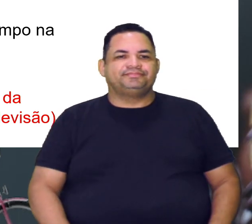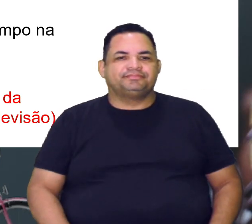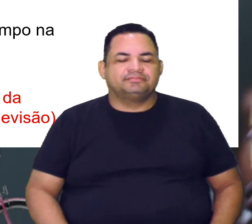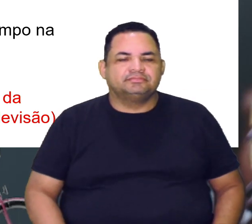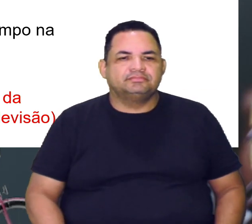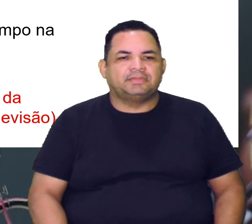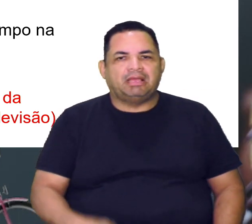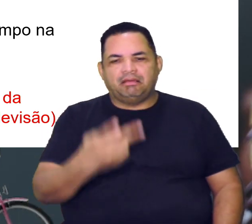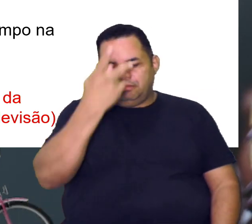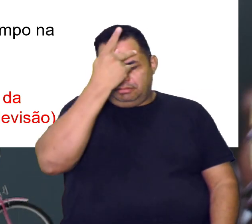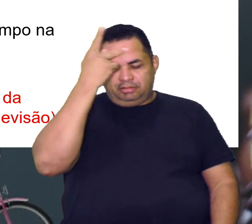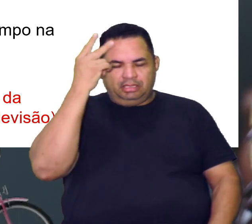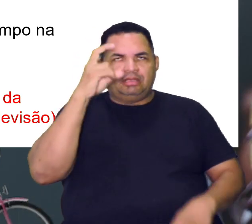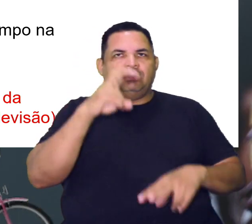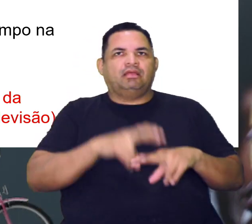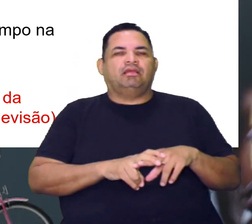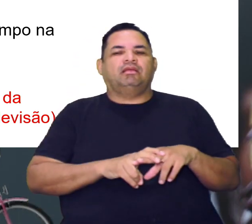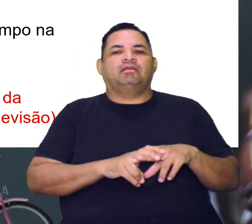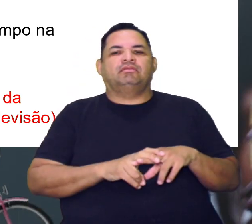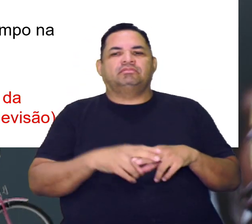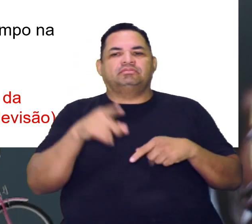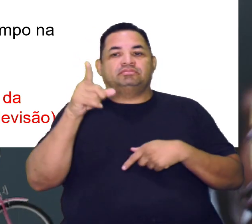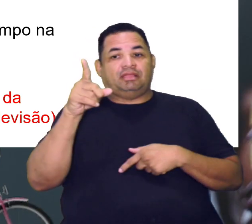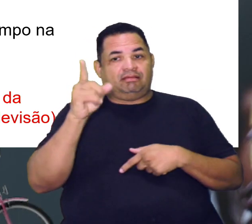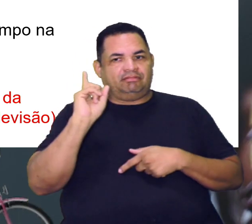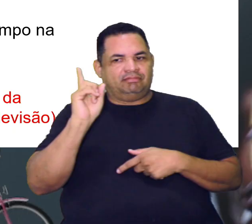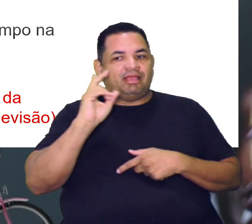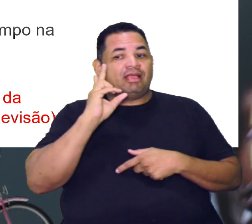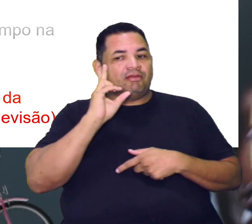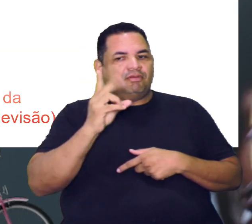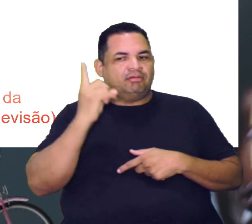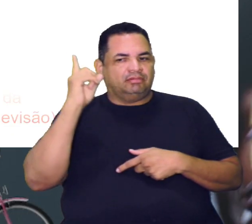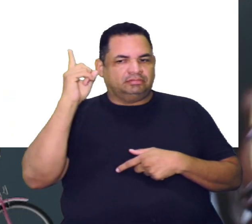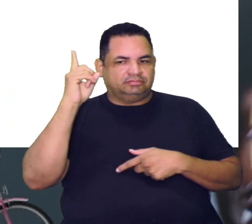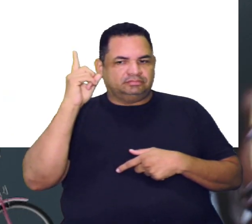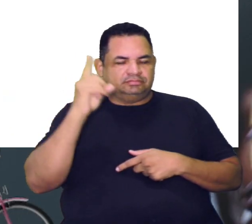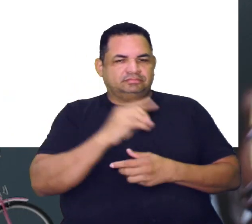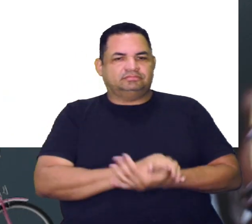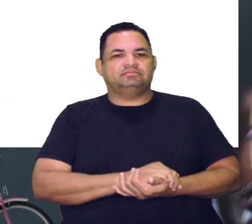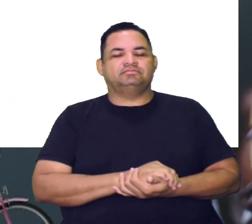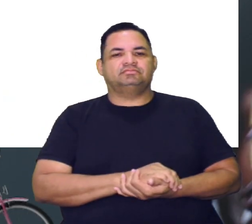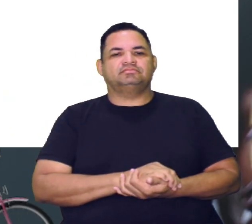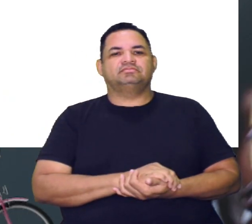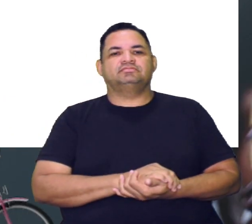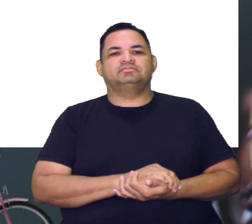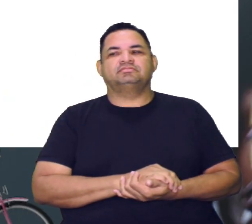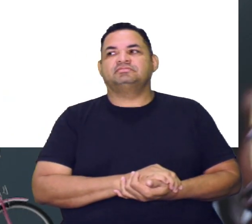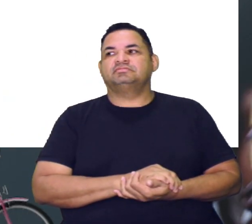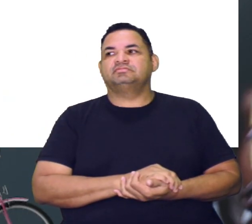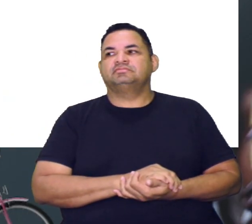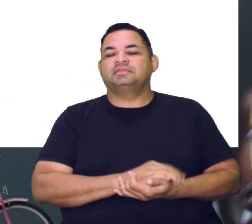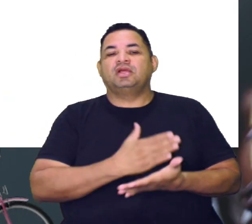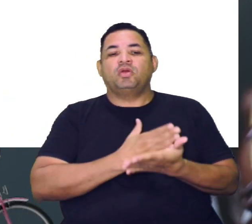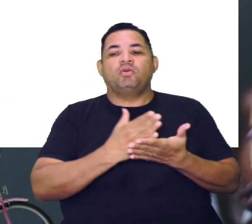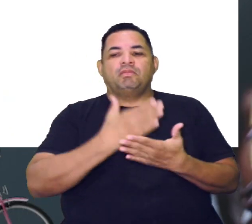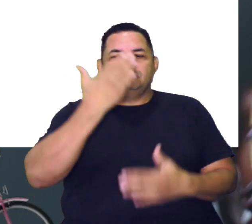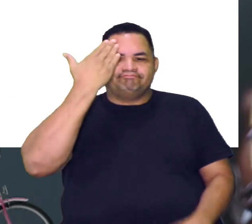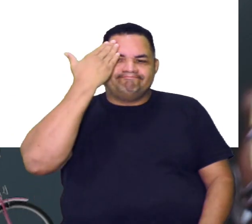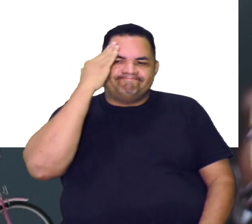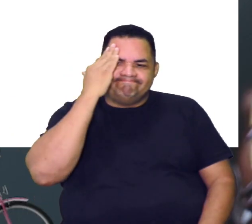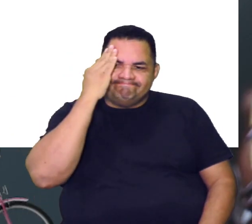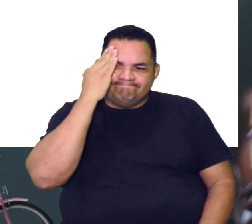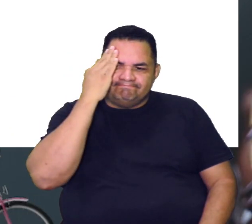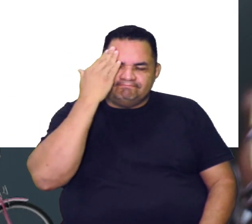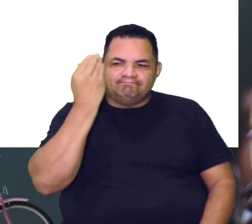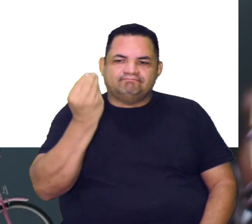pessoa fica muito tempo, ela é uma batatinha de sofá, tá bom? Isso aí. E aí agora a gente começa a entender